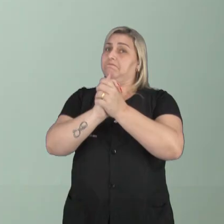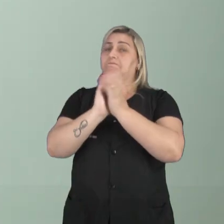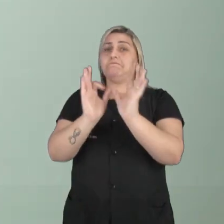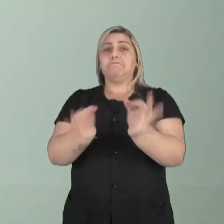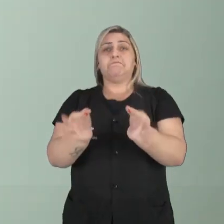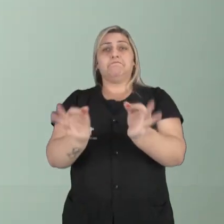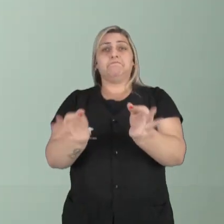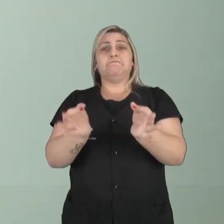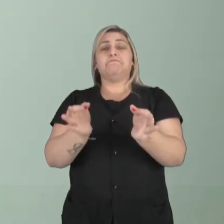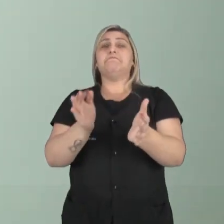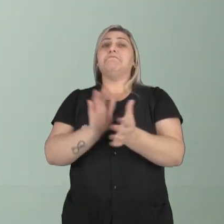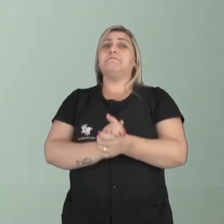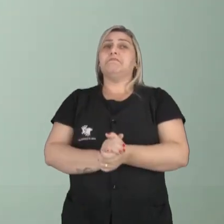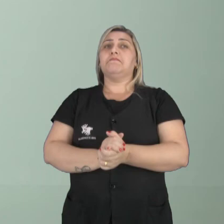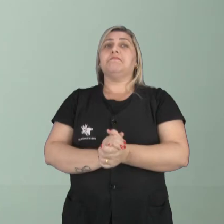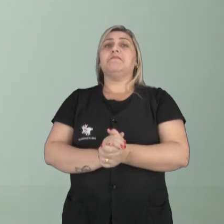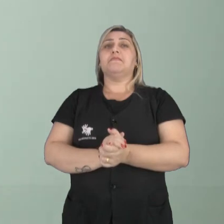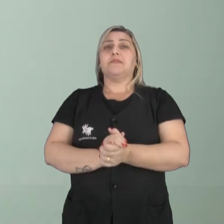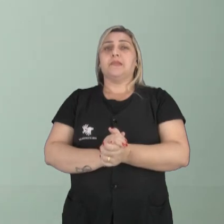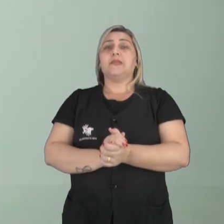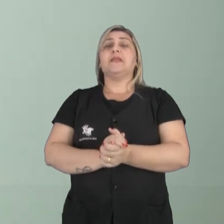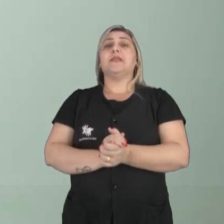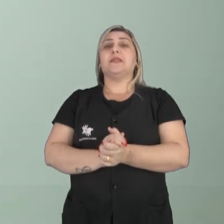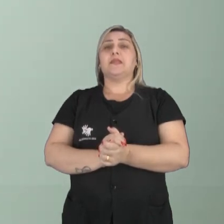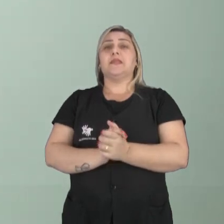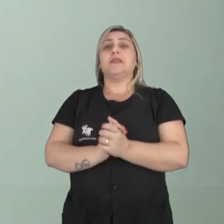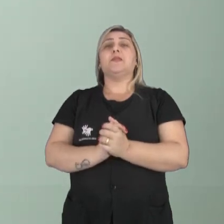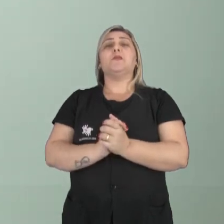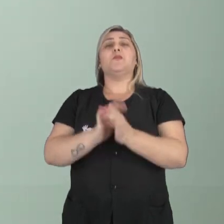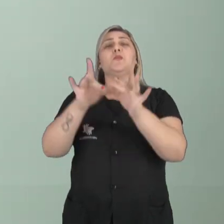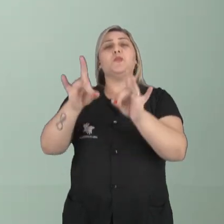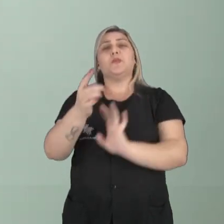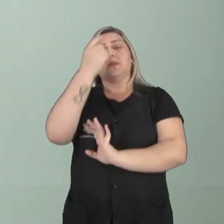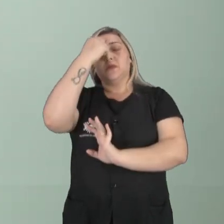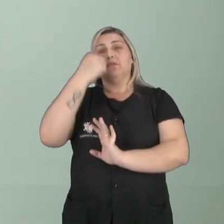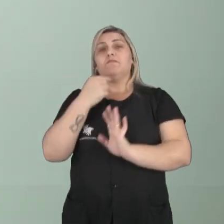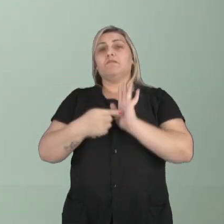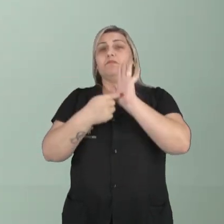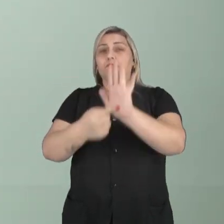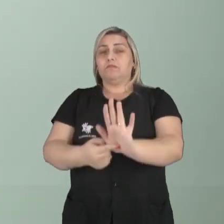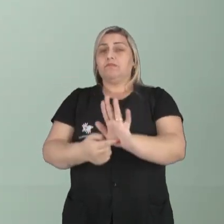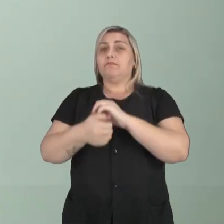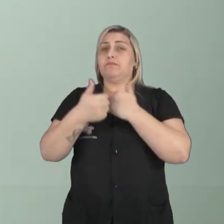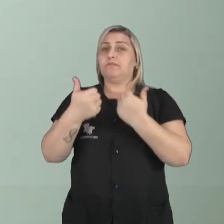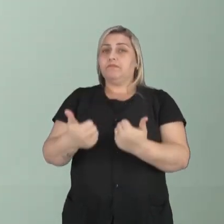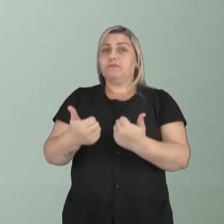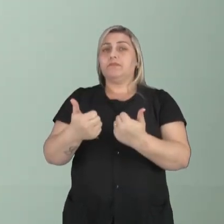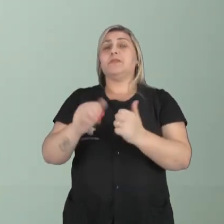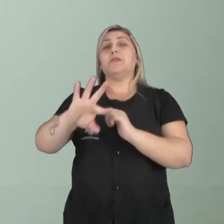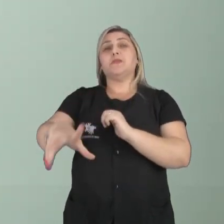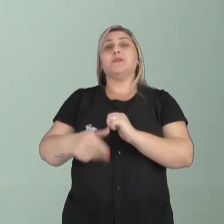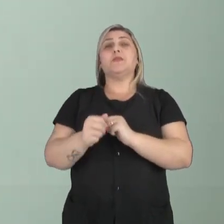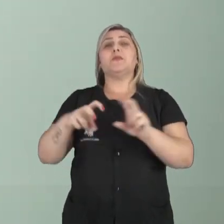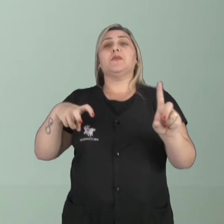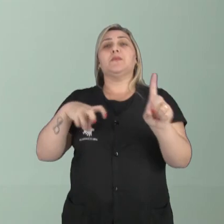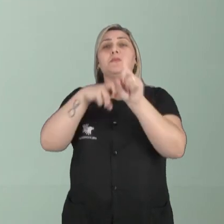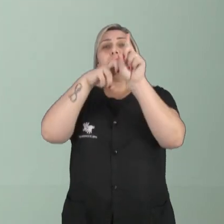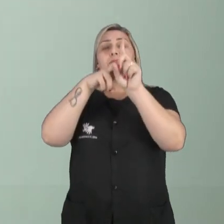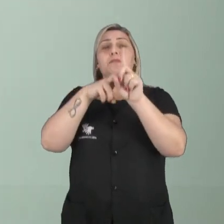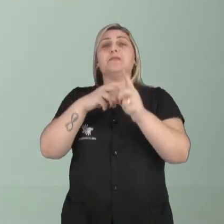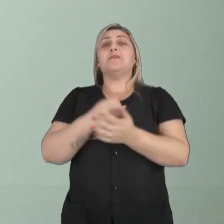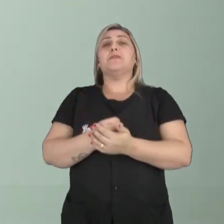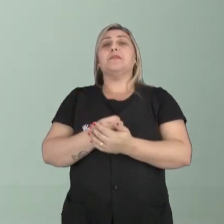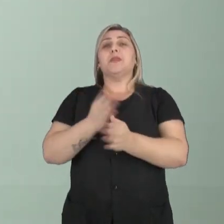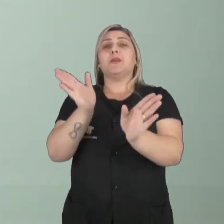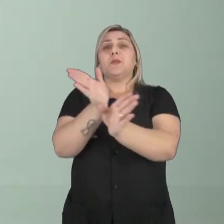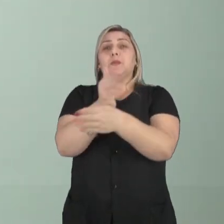tá certo! Foi praticamente as últimas imagens que mostramos para você aí, falando sobre os furtos e atropelamento